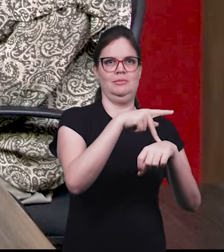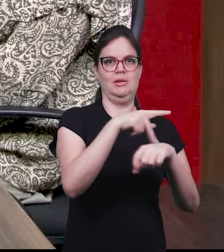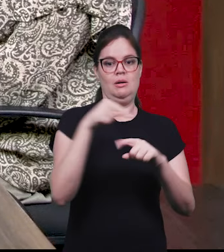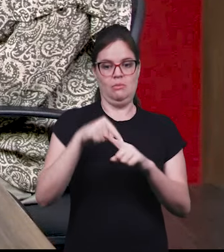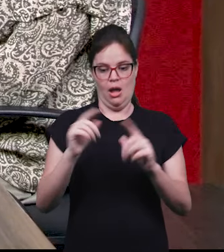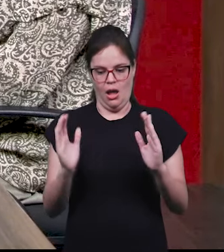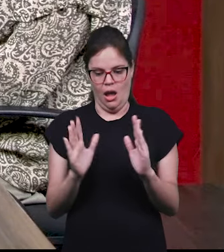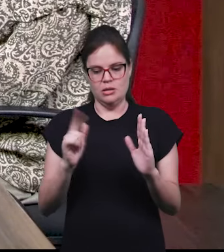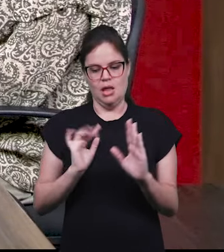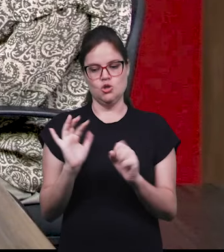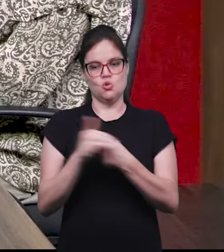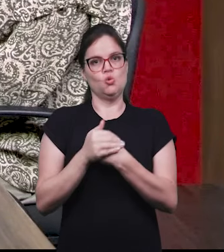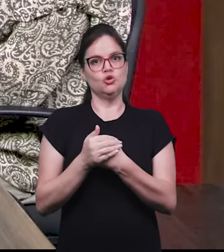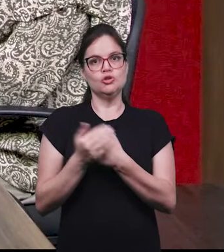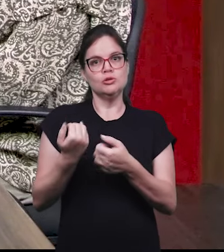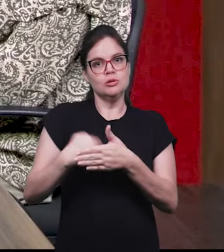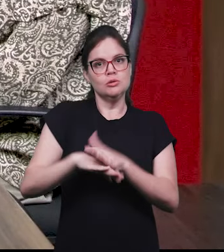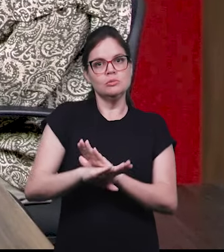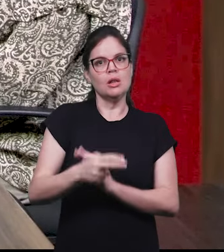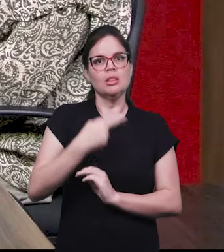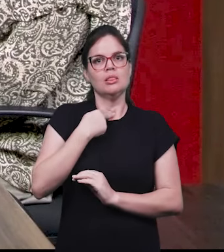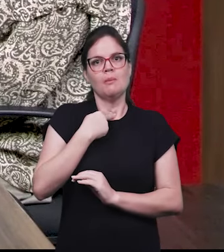escondido.